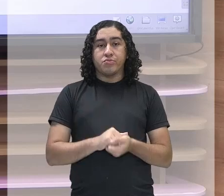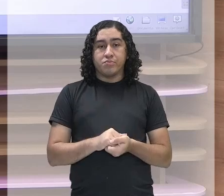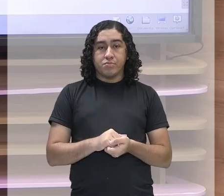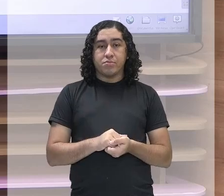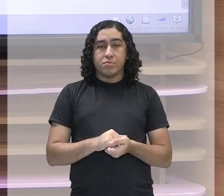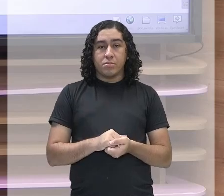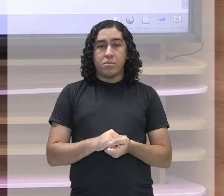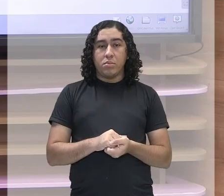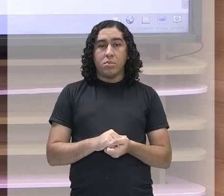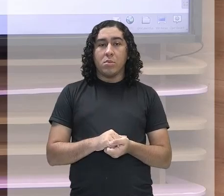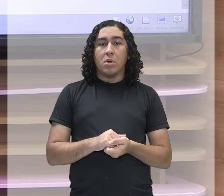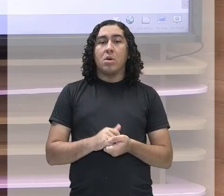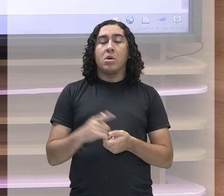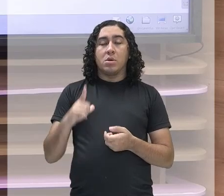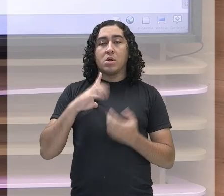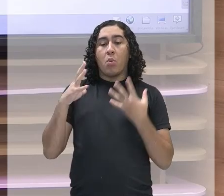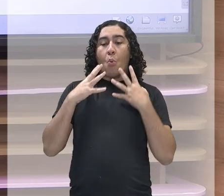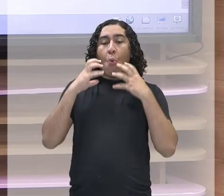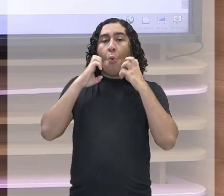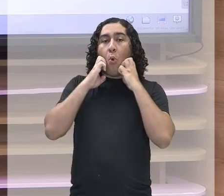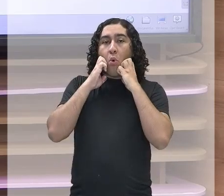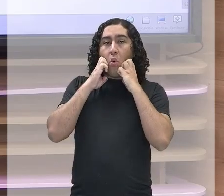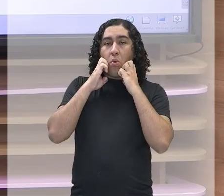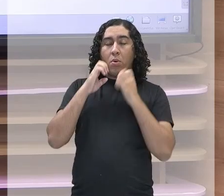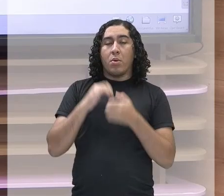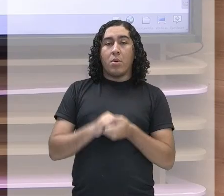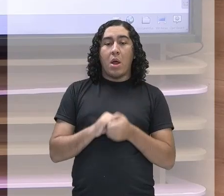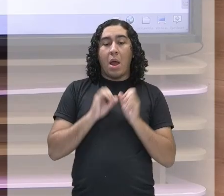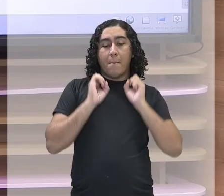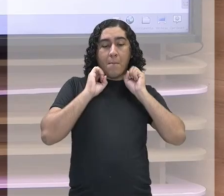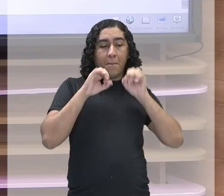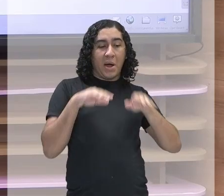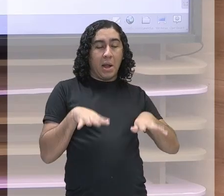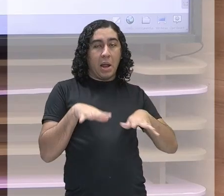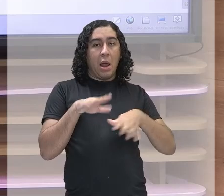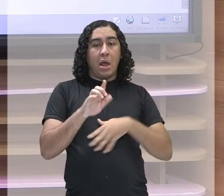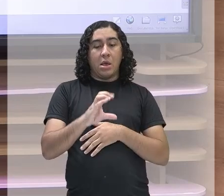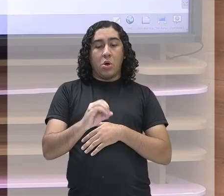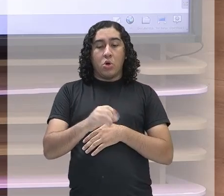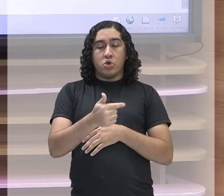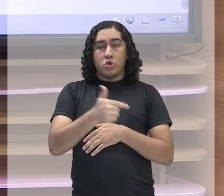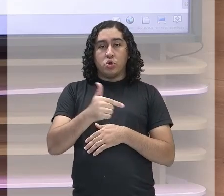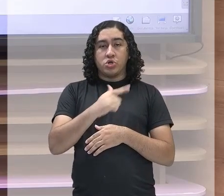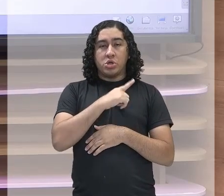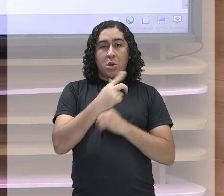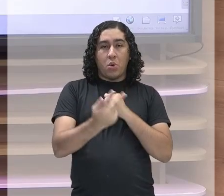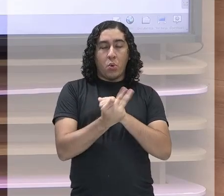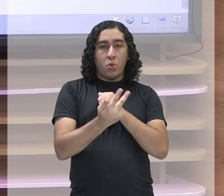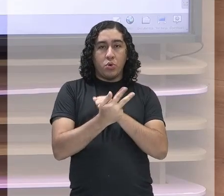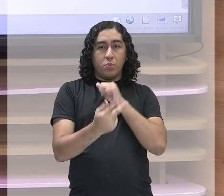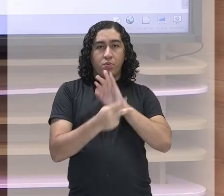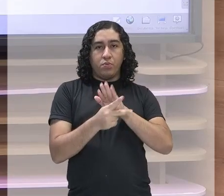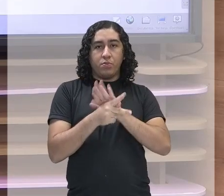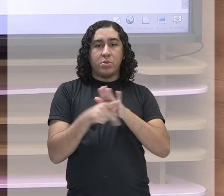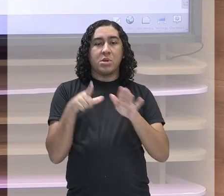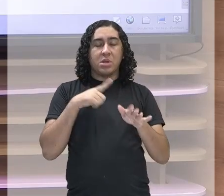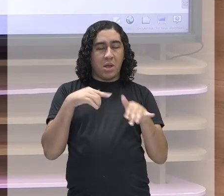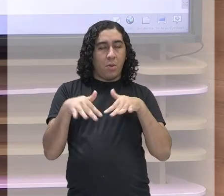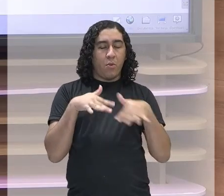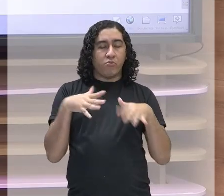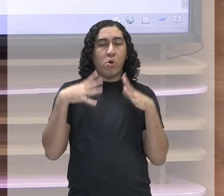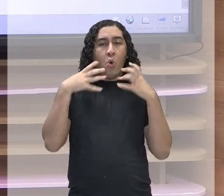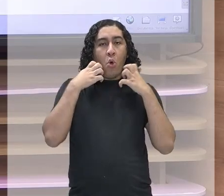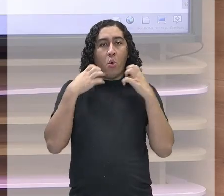passa pelas brânquias, ela vai levar o gás carbônico. Então esse opérculo vai fazer essa proteção e ele vai fazer esse movimento de abrir e de